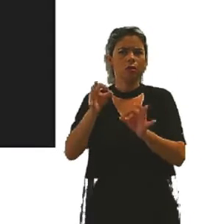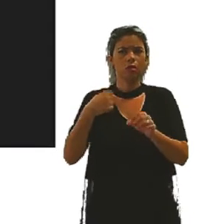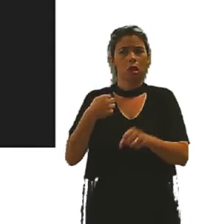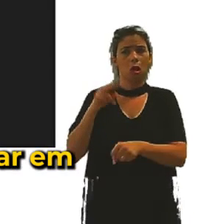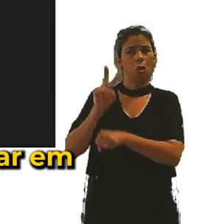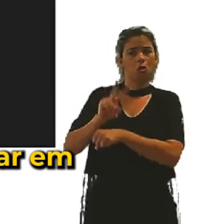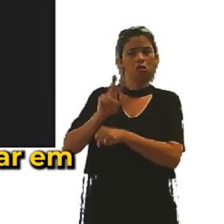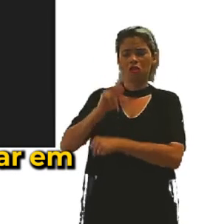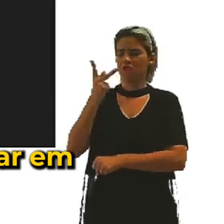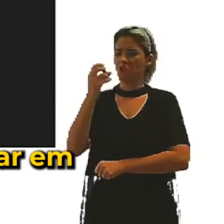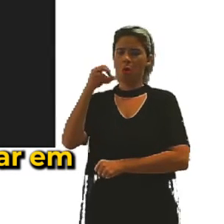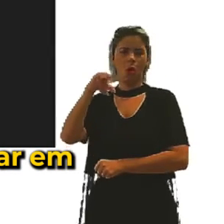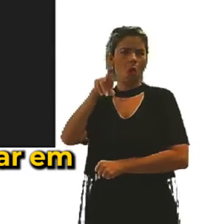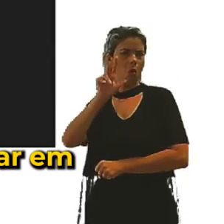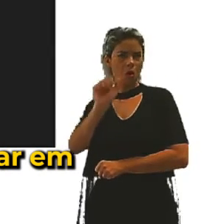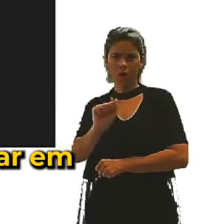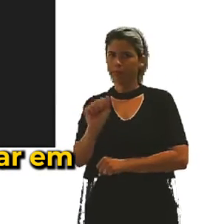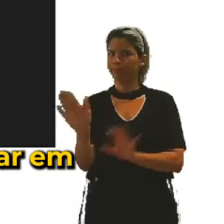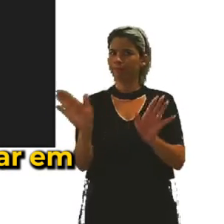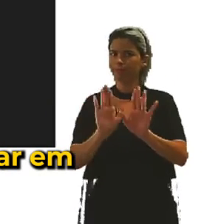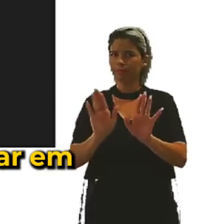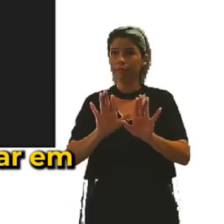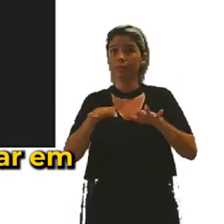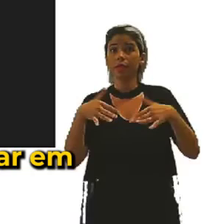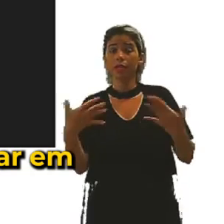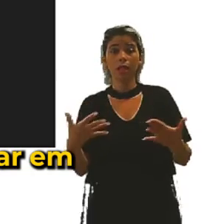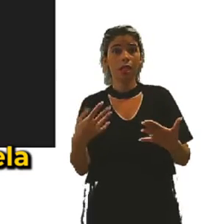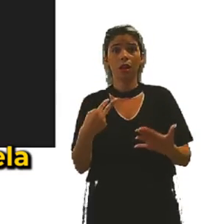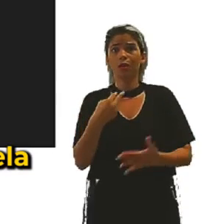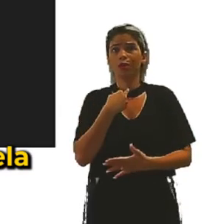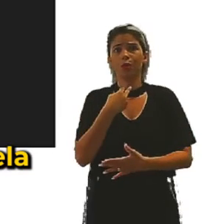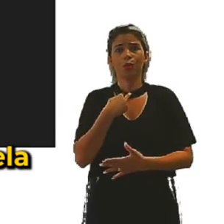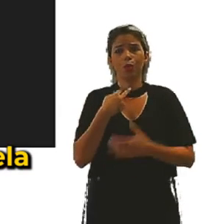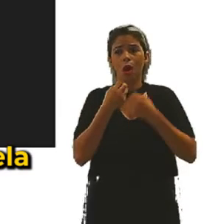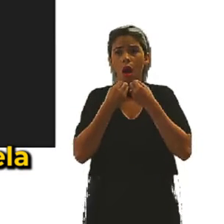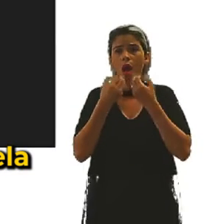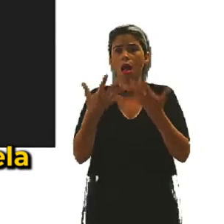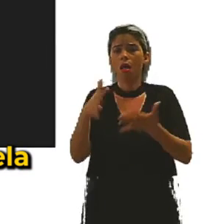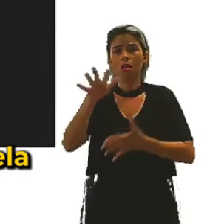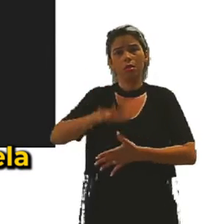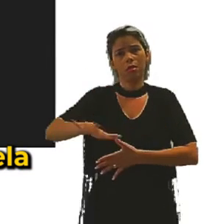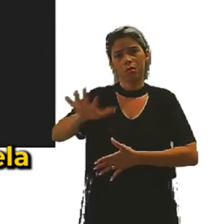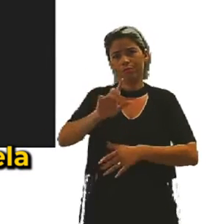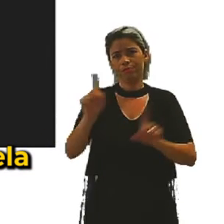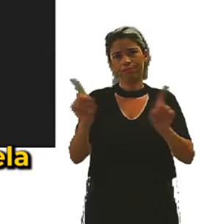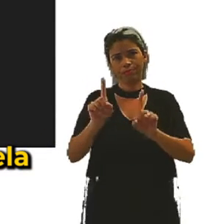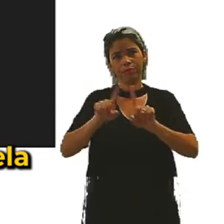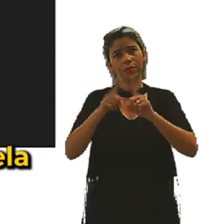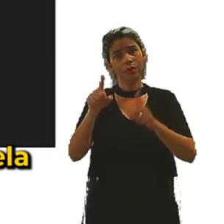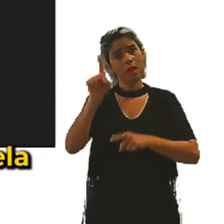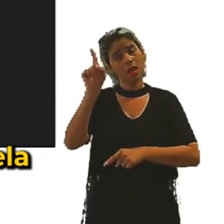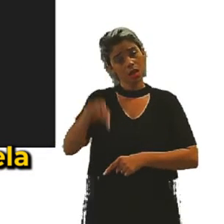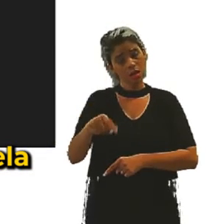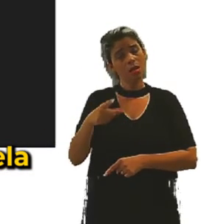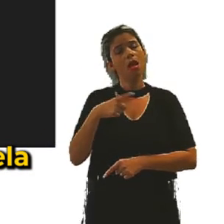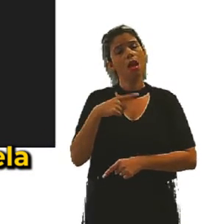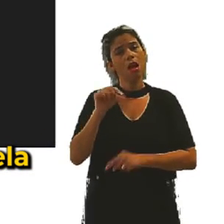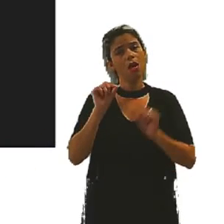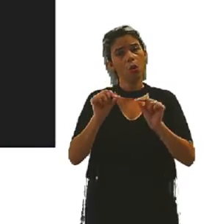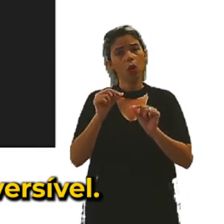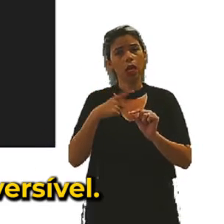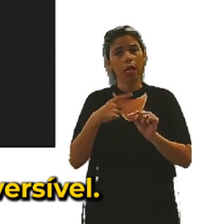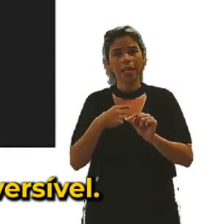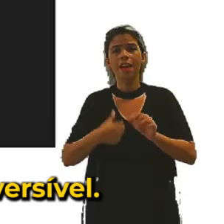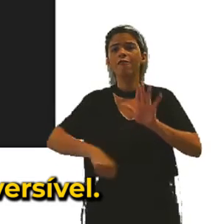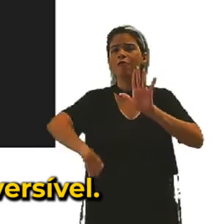honra, mostrando, portanto, que não se pode falar em crimes passionais. Nós temos que falar, como bem dito, né, pela professora Ani, em crimes de